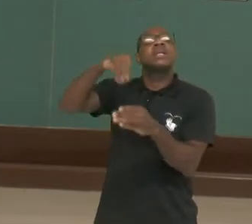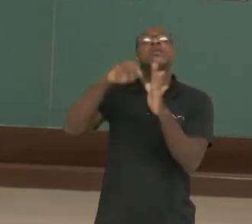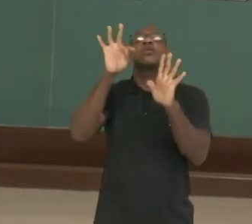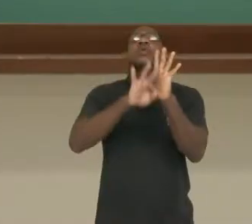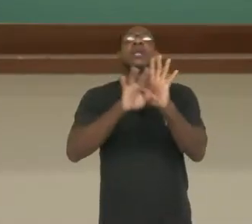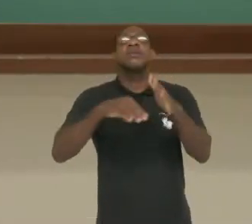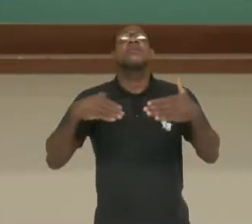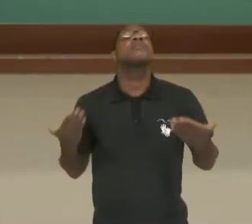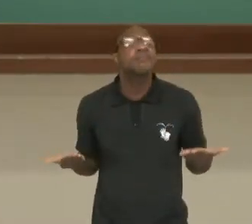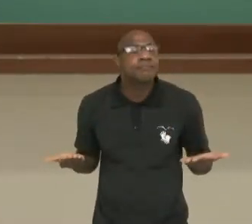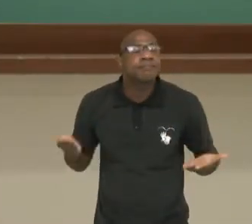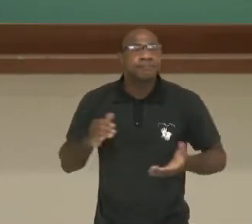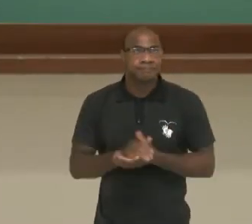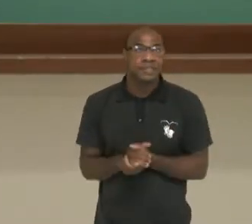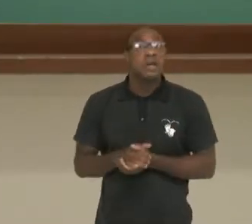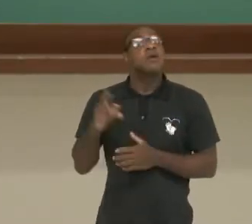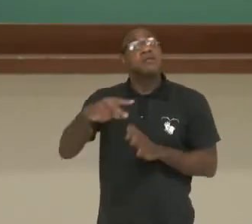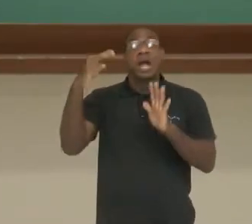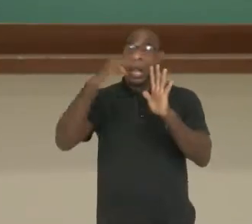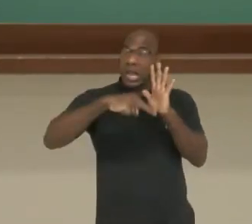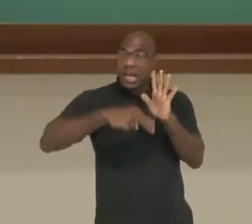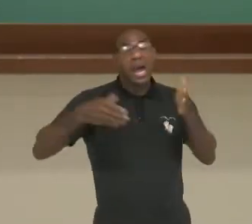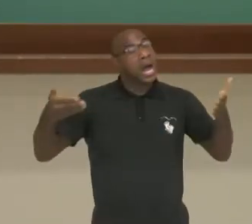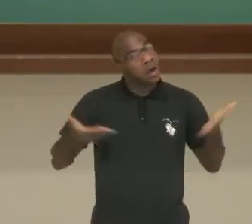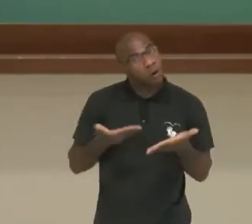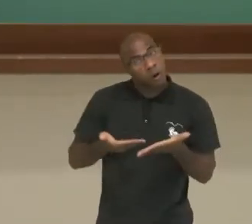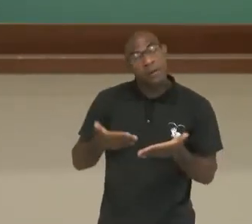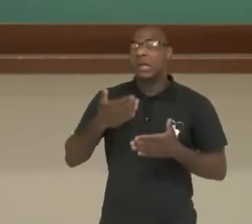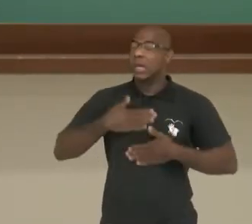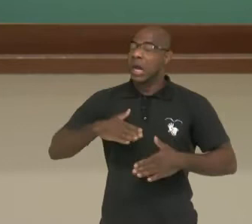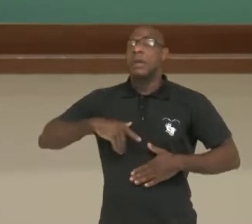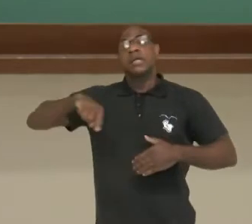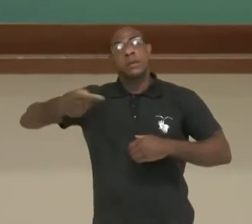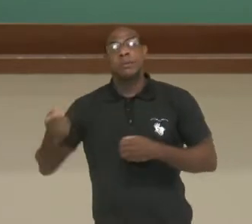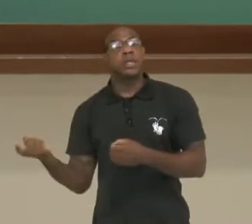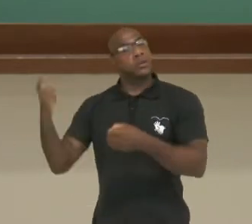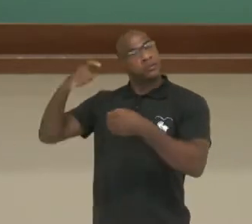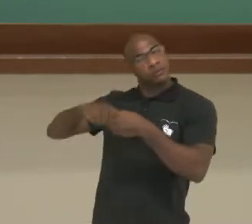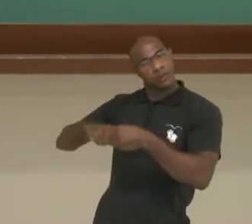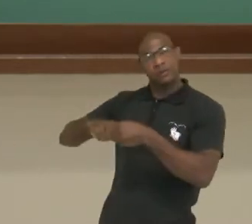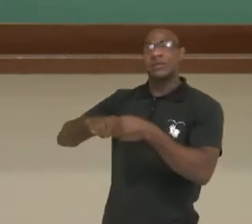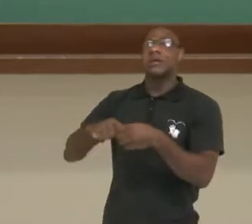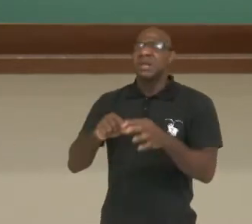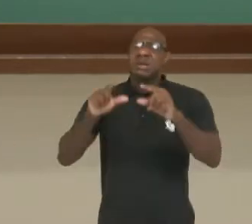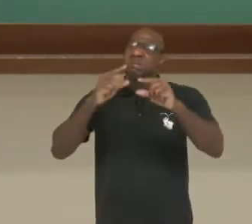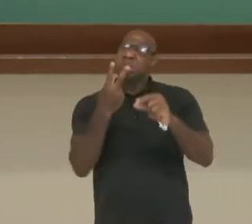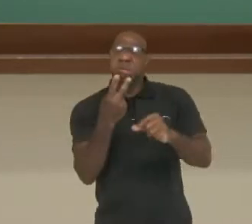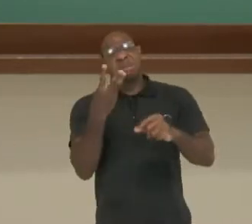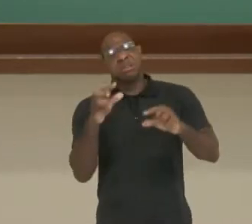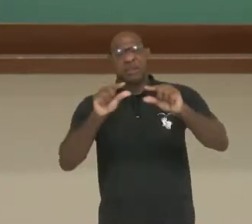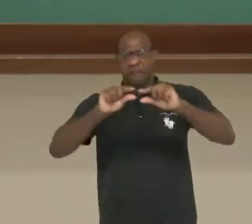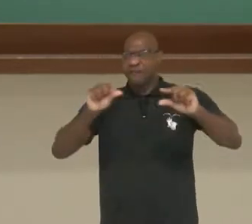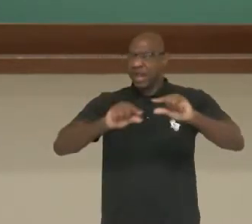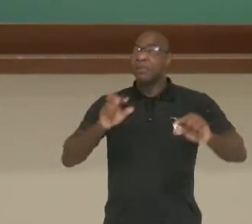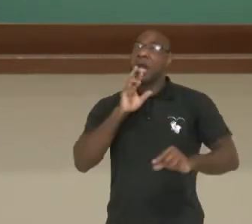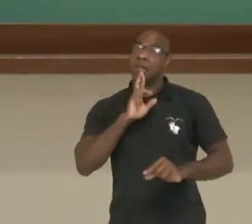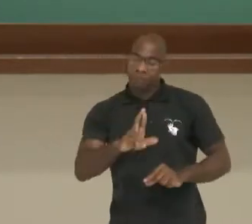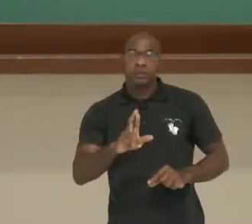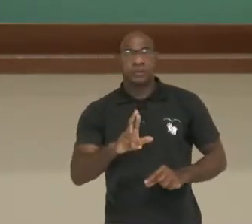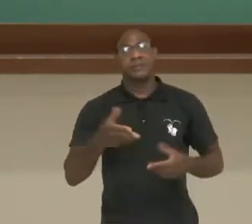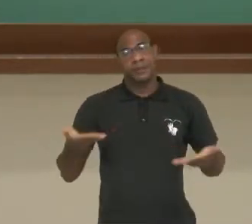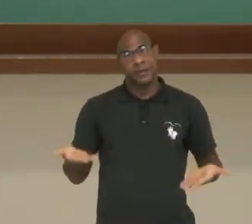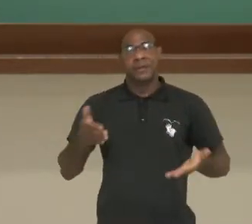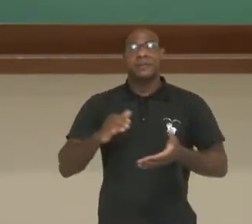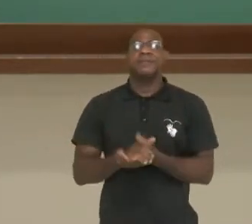está muito difícil, vocês vão dar uma lida aí com mais cautela e vão elaborar 2 ou 3 frases para responder esse